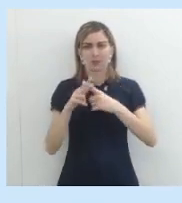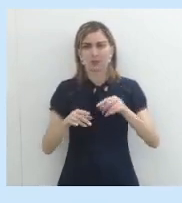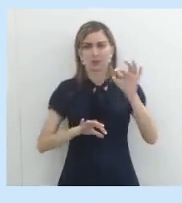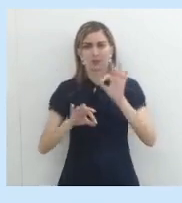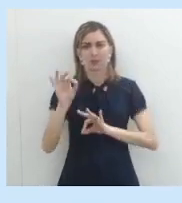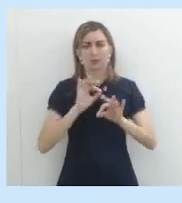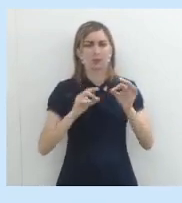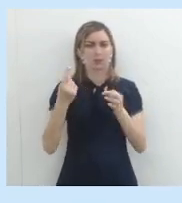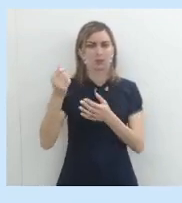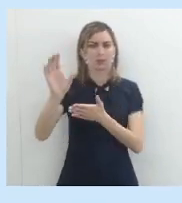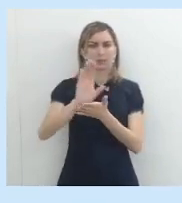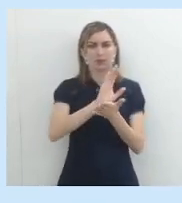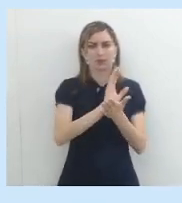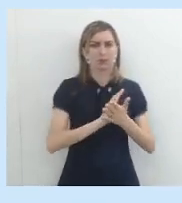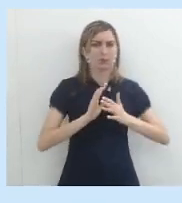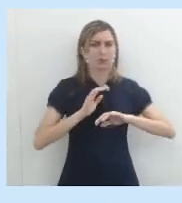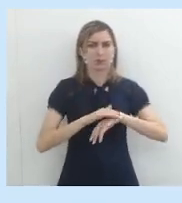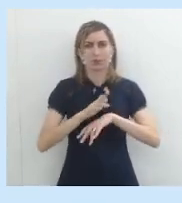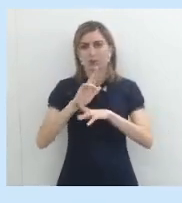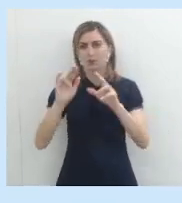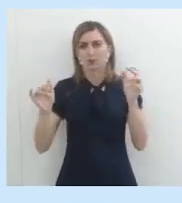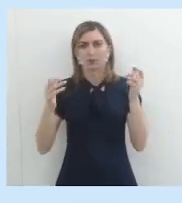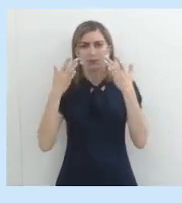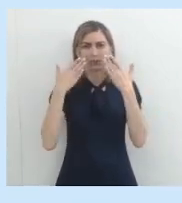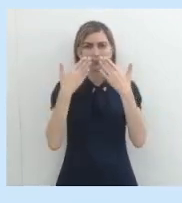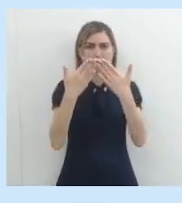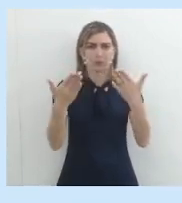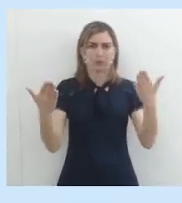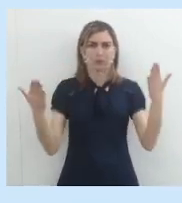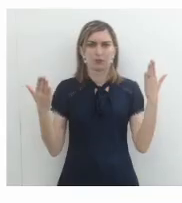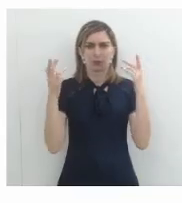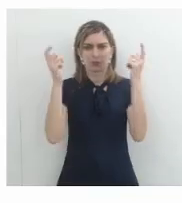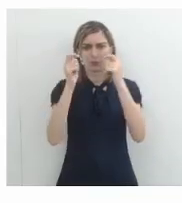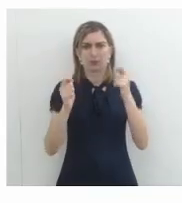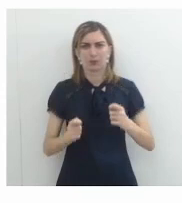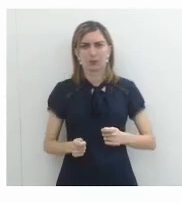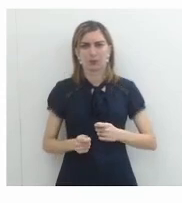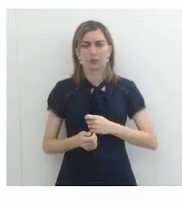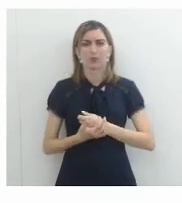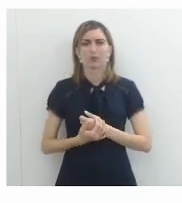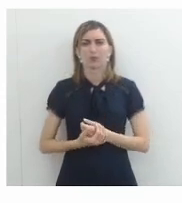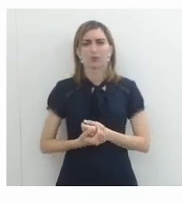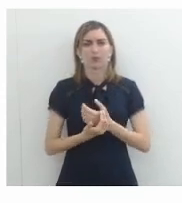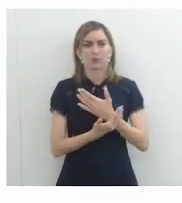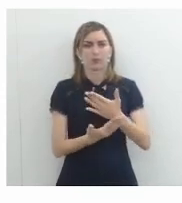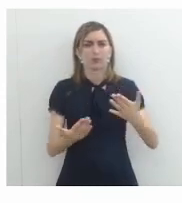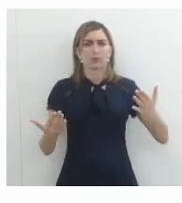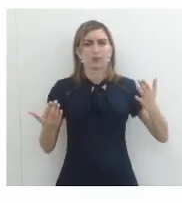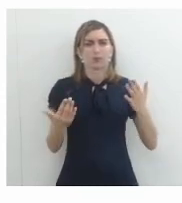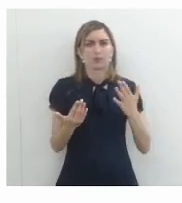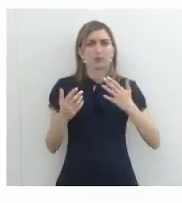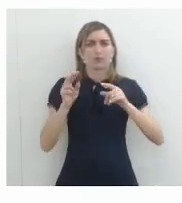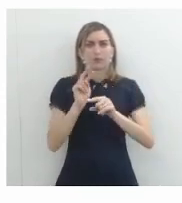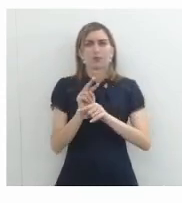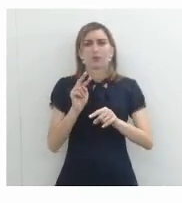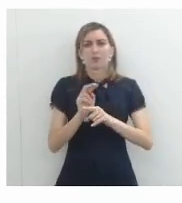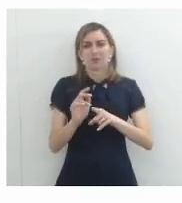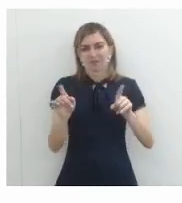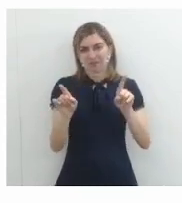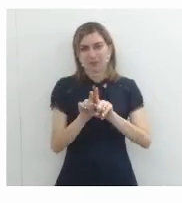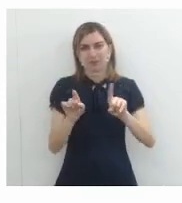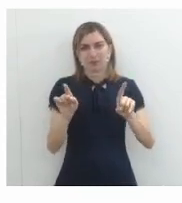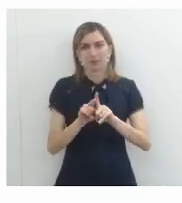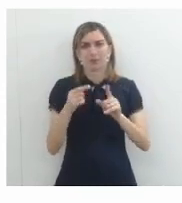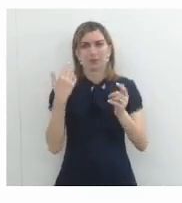fins lucrativos, ele já é mais para expor as obras de arte. Para fins de preservação também,